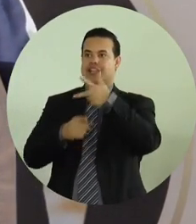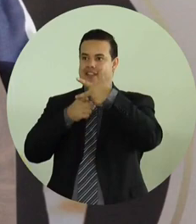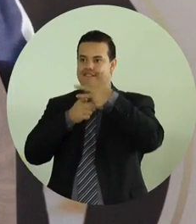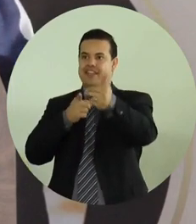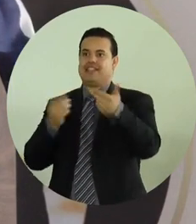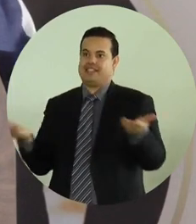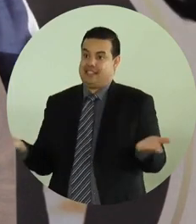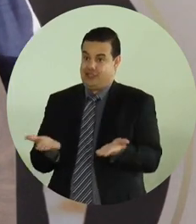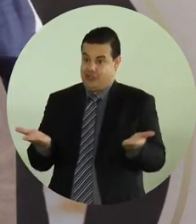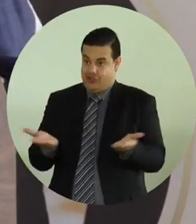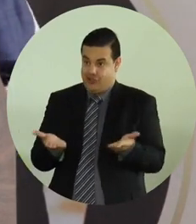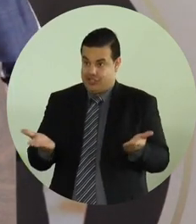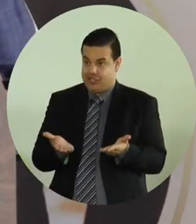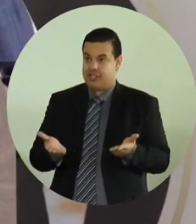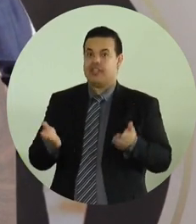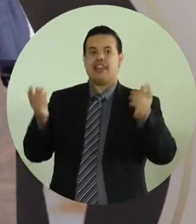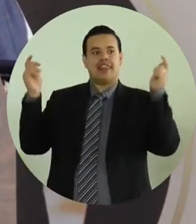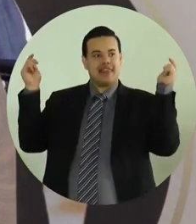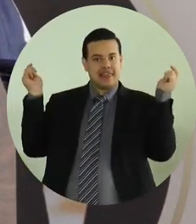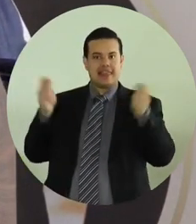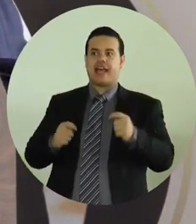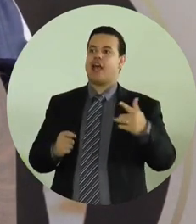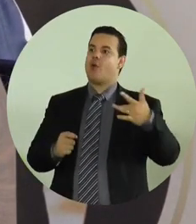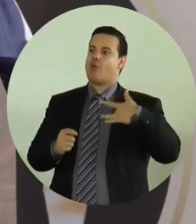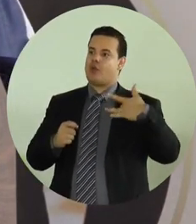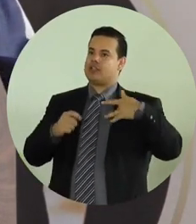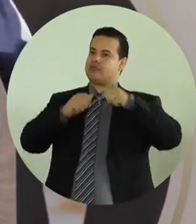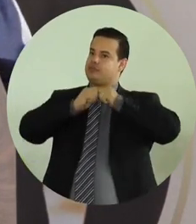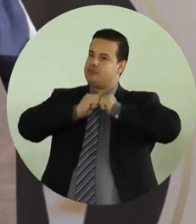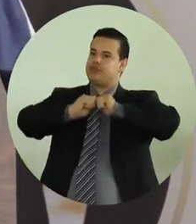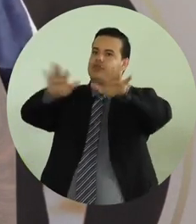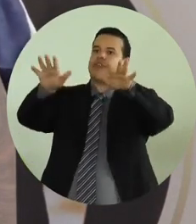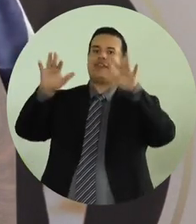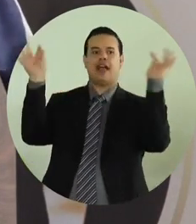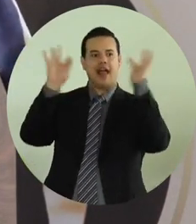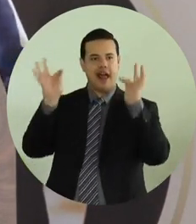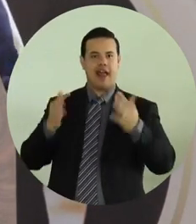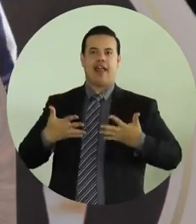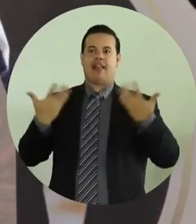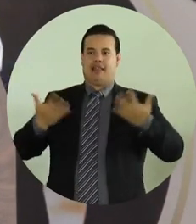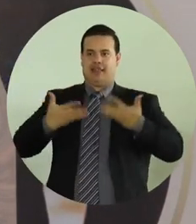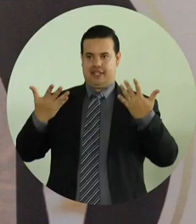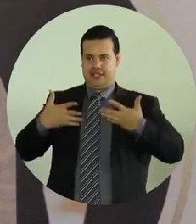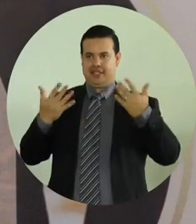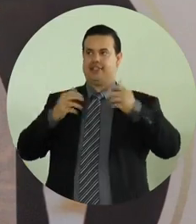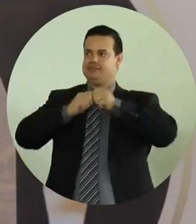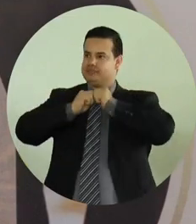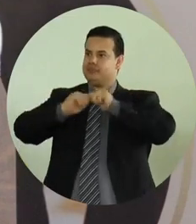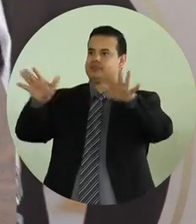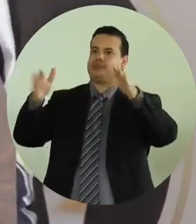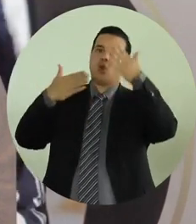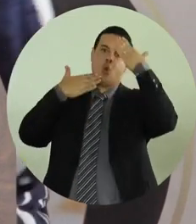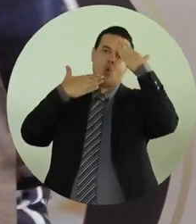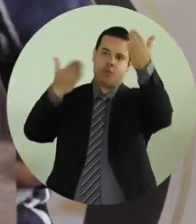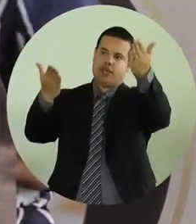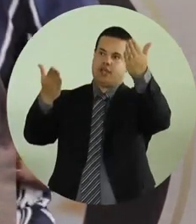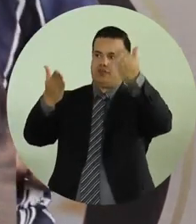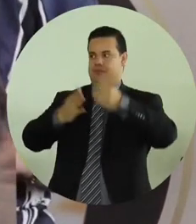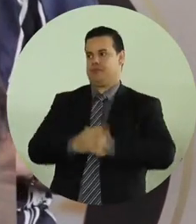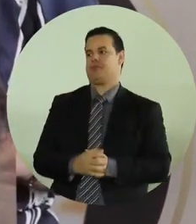noite possam irradiar para o coração de todos a alegria que nós estamos sentindo nesse momento. Obrigada.